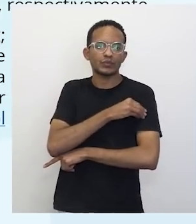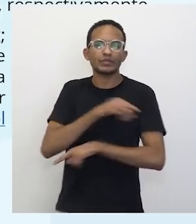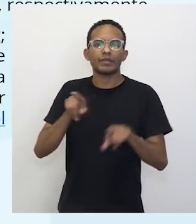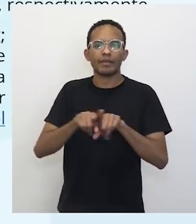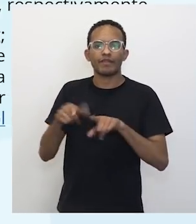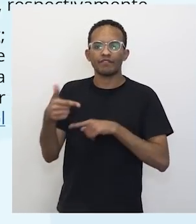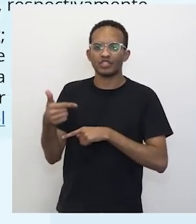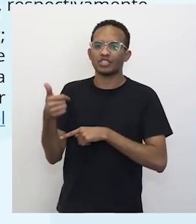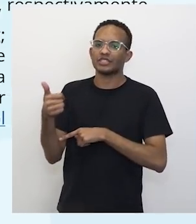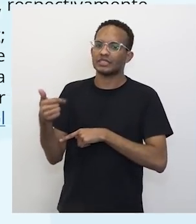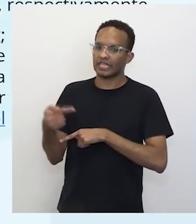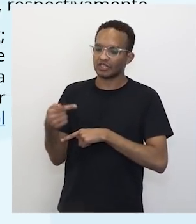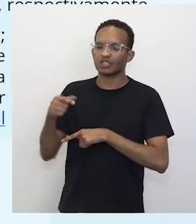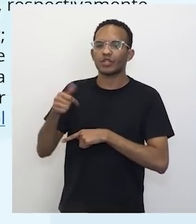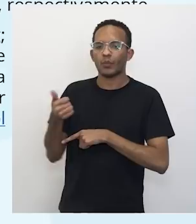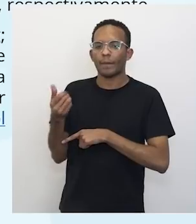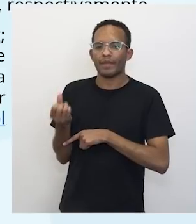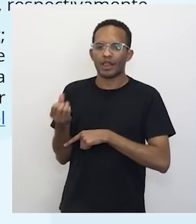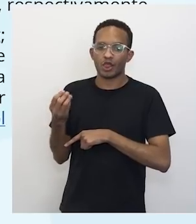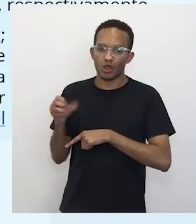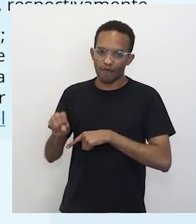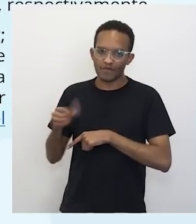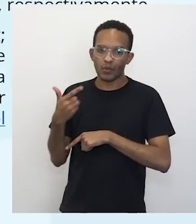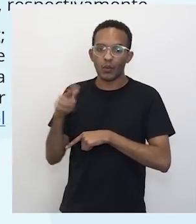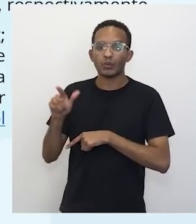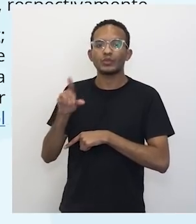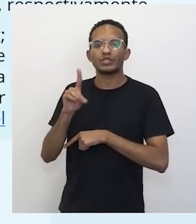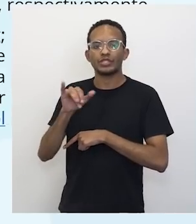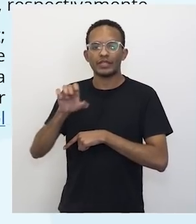quilograma, e do diesel,